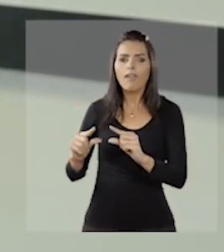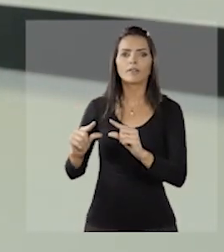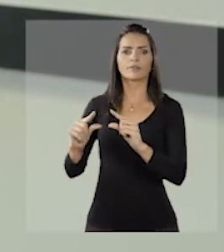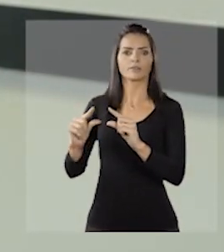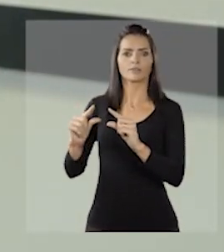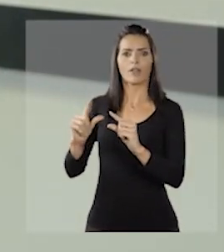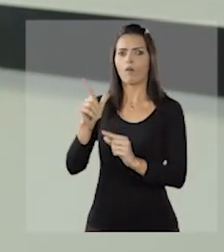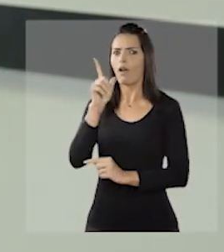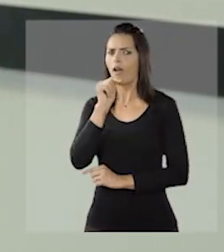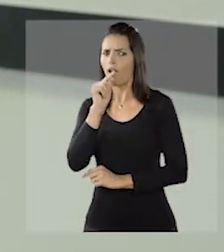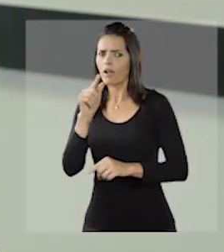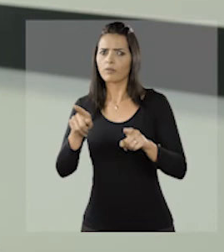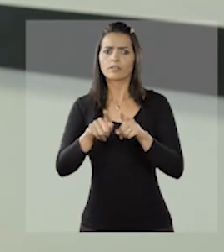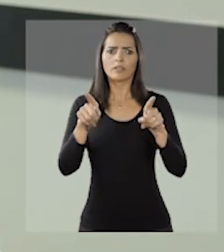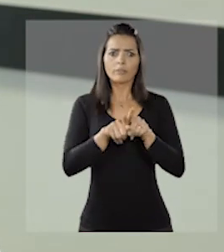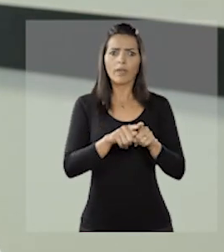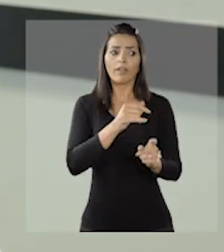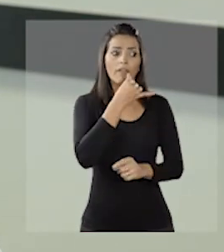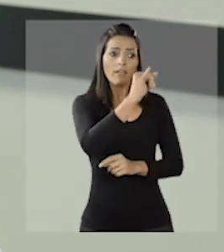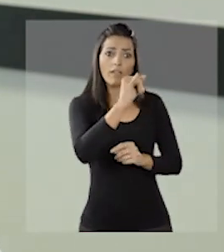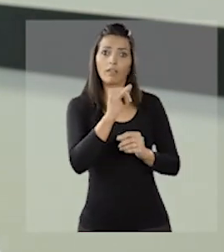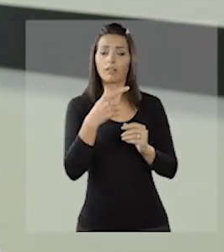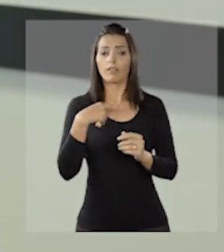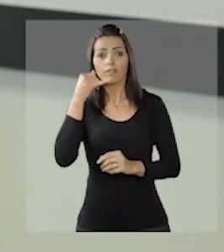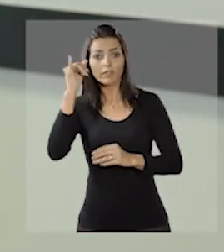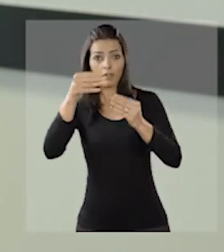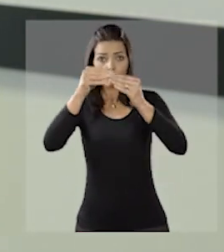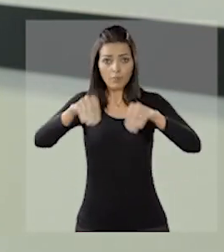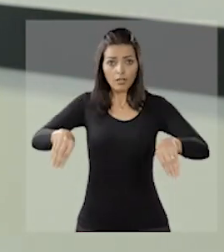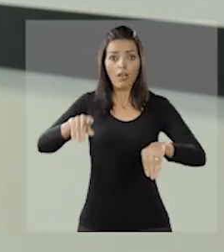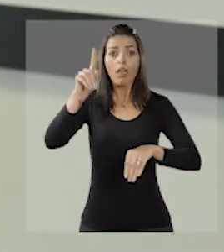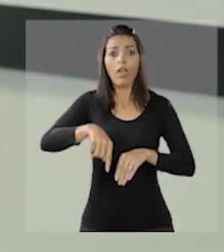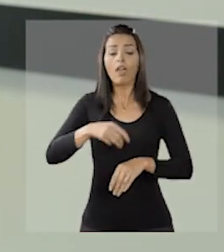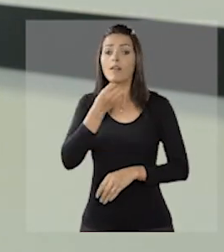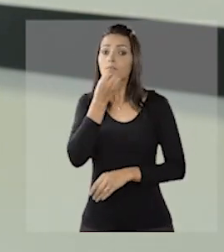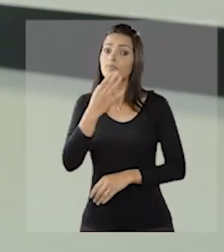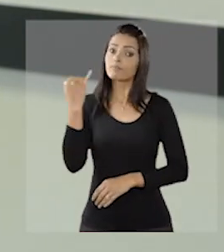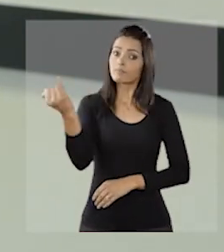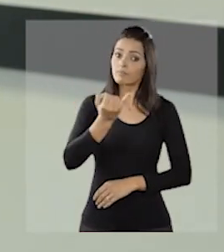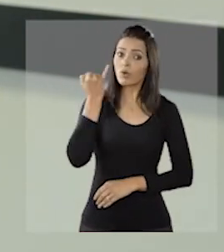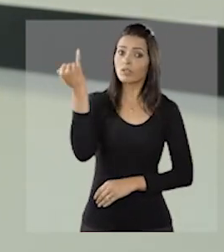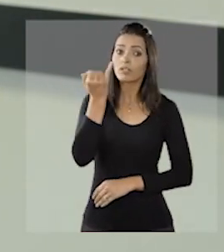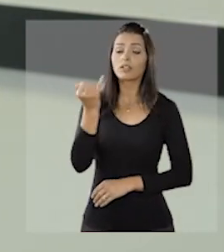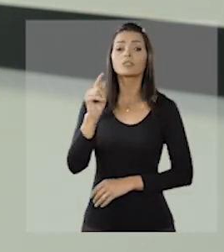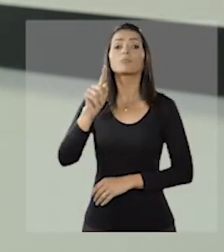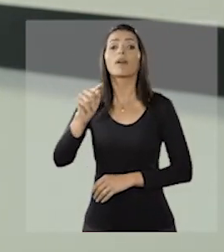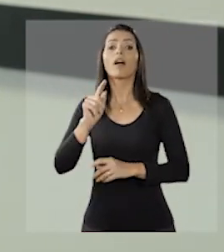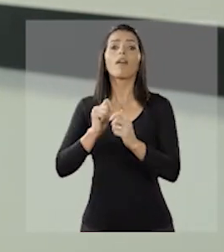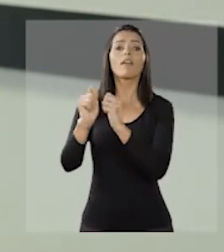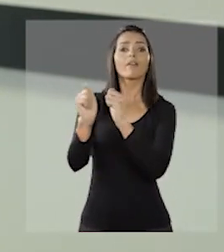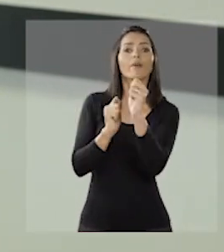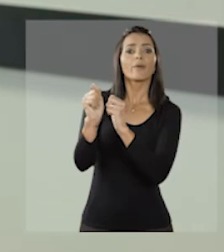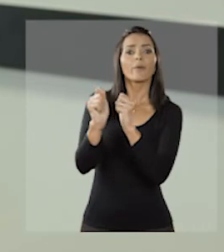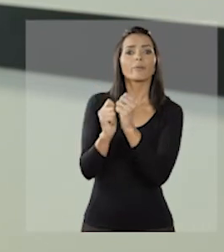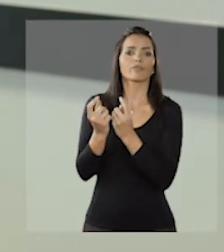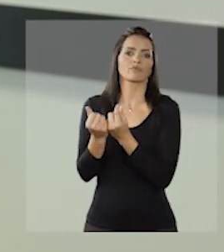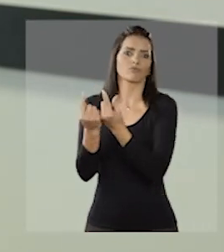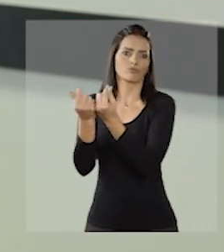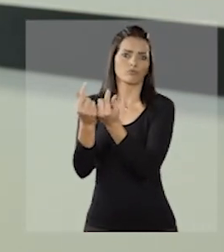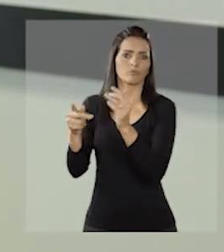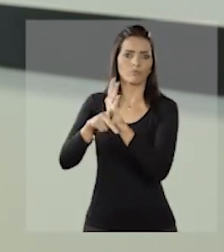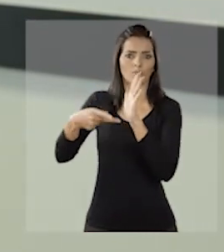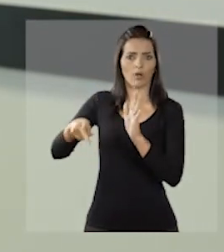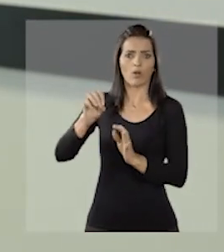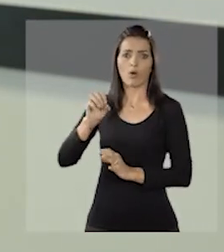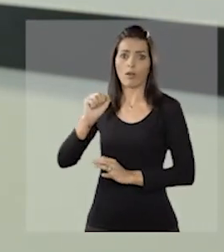demanda energética, mas também é uma gestão exitosa na otimização dos recursos orçamentários